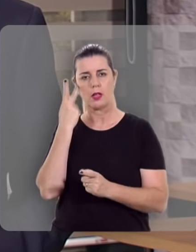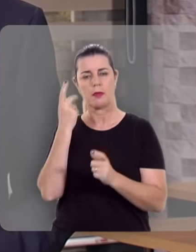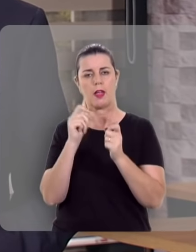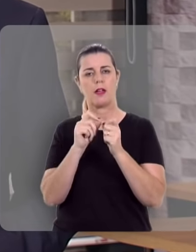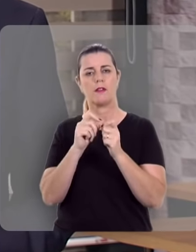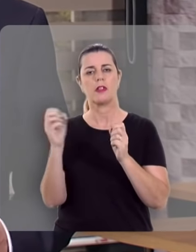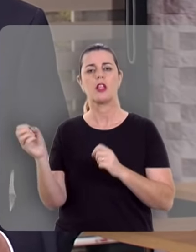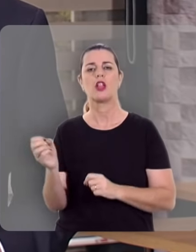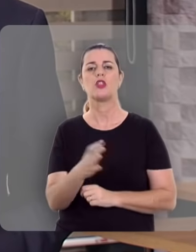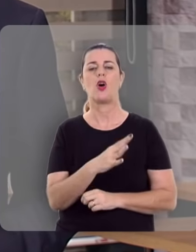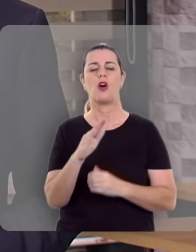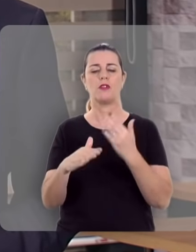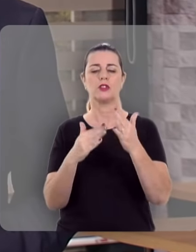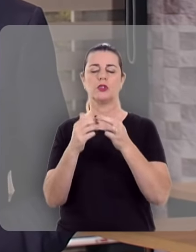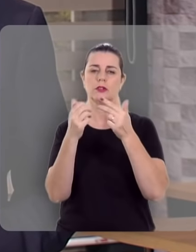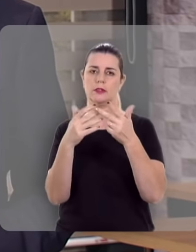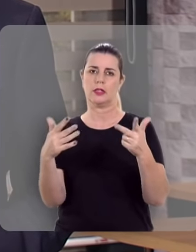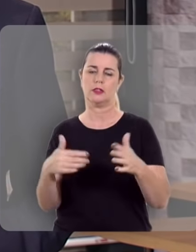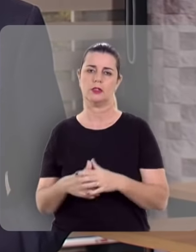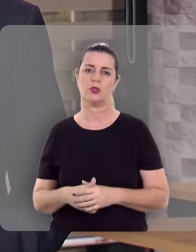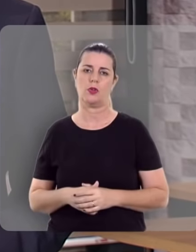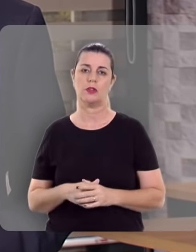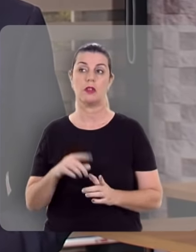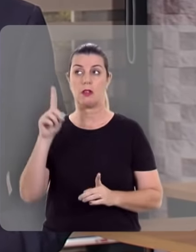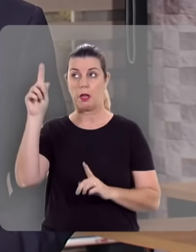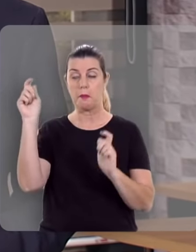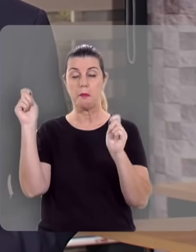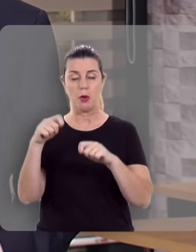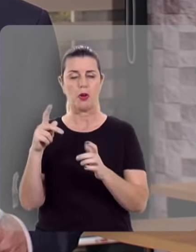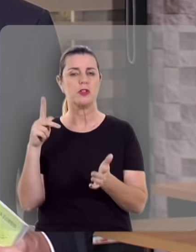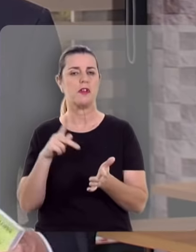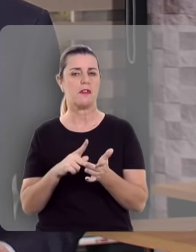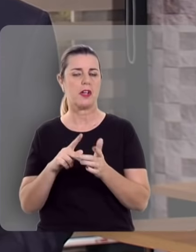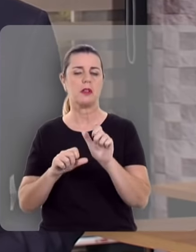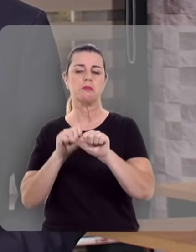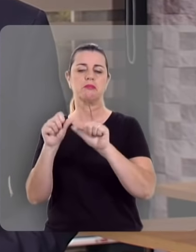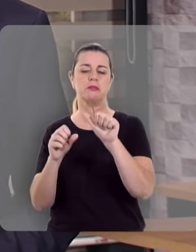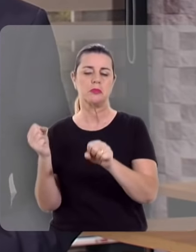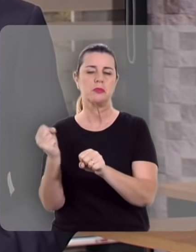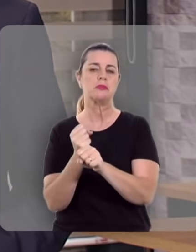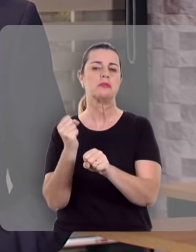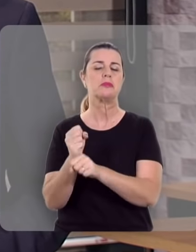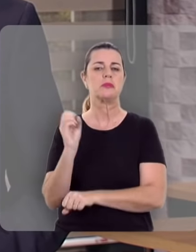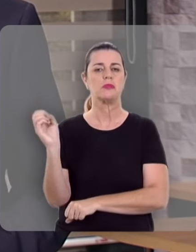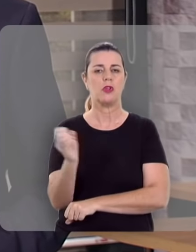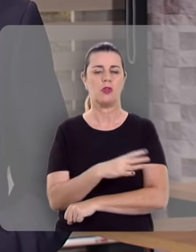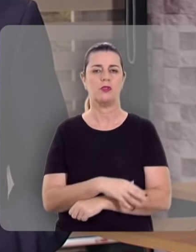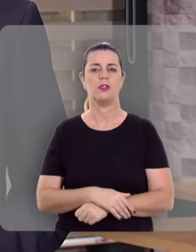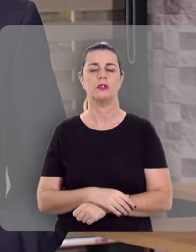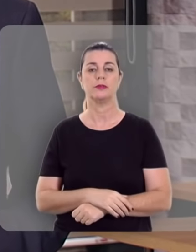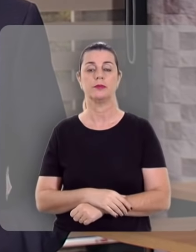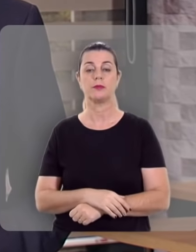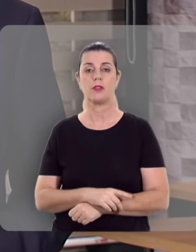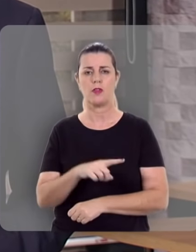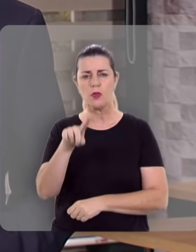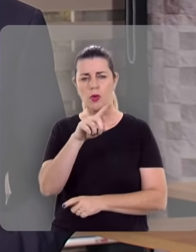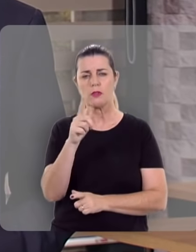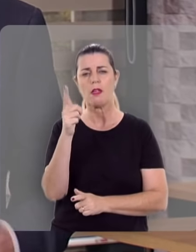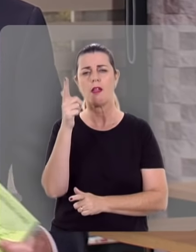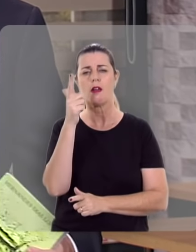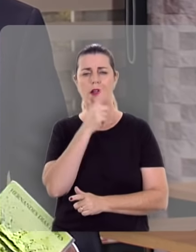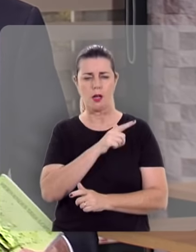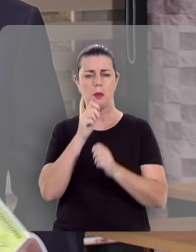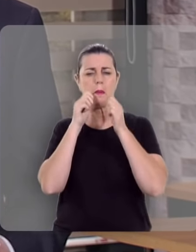fazer novas todas as coisas, que Ele pode de fato restaurar a nossa vida. E se você